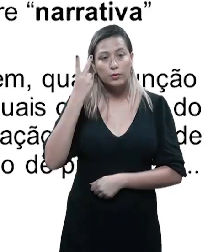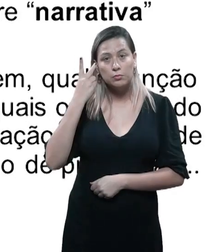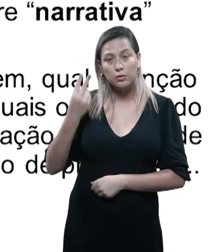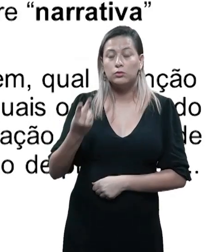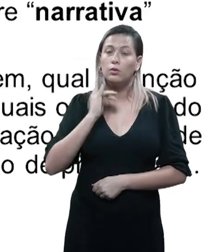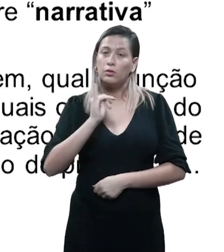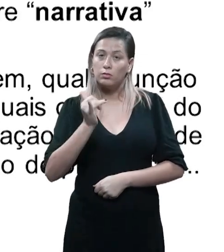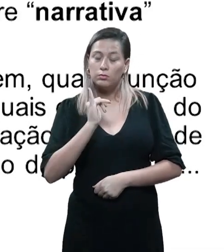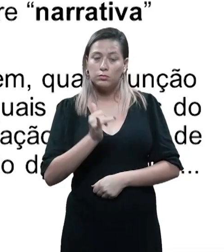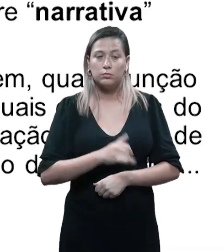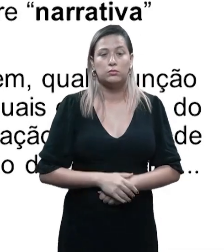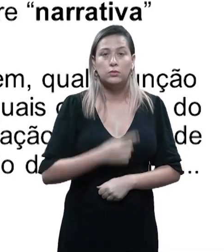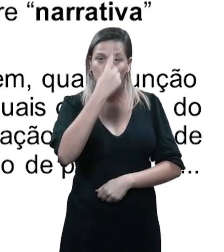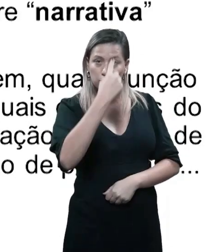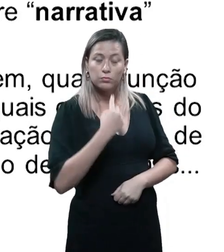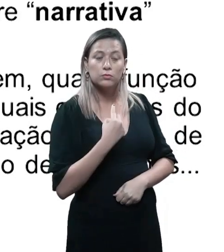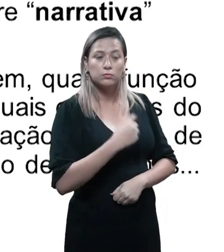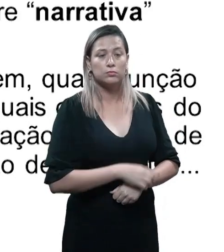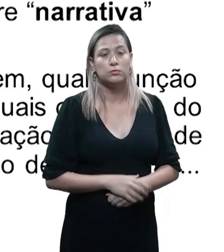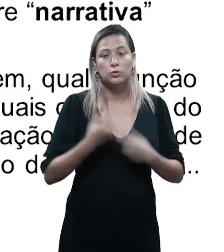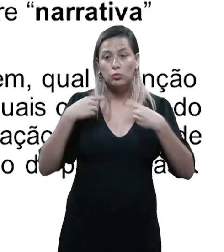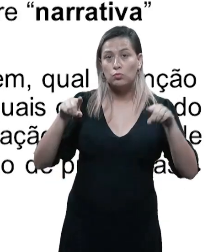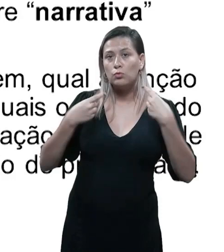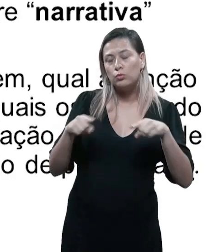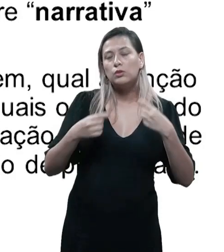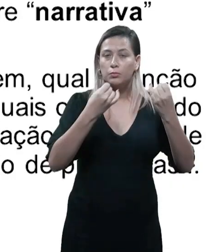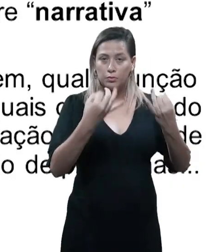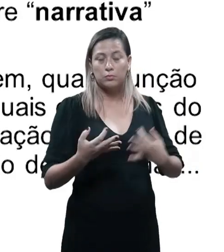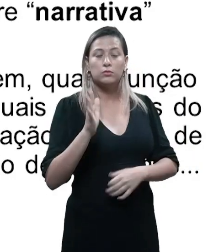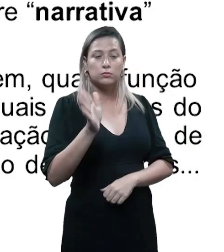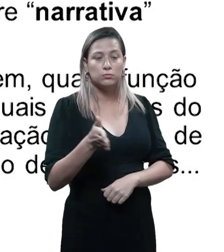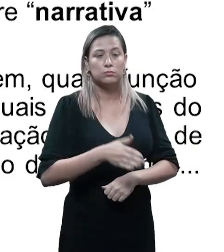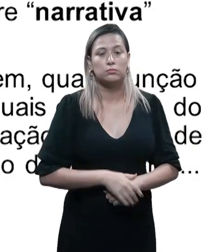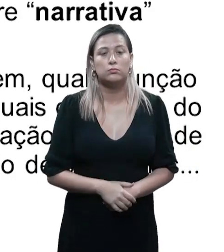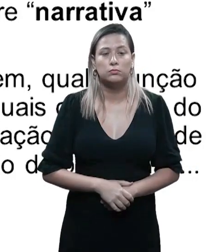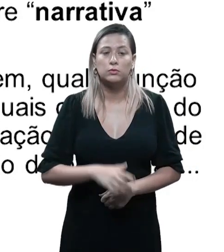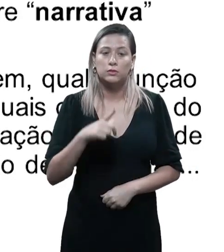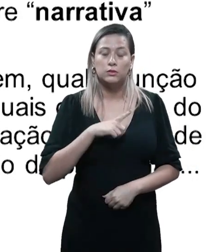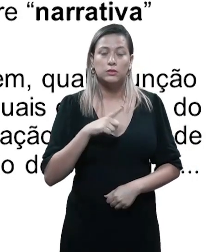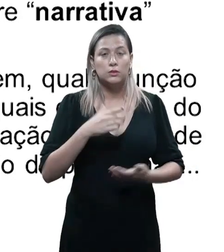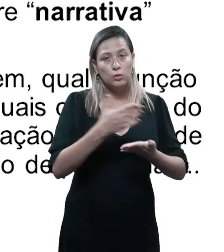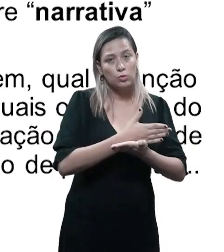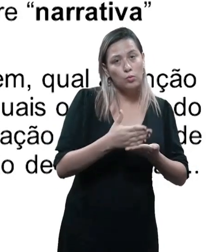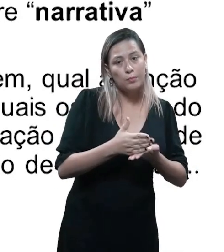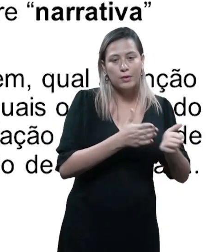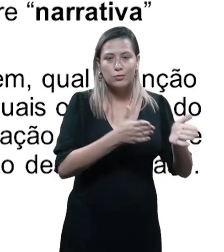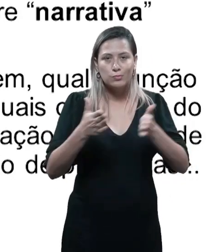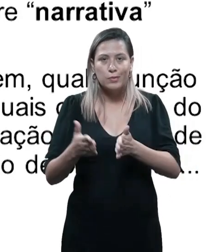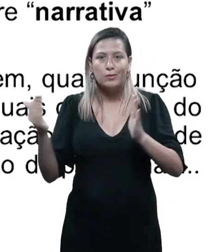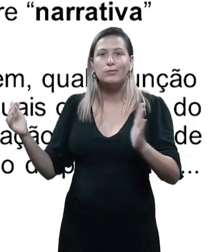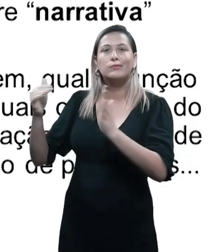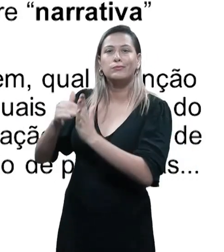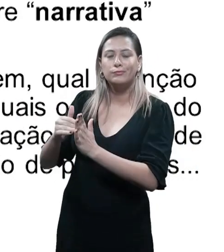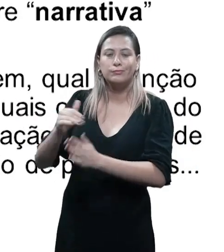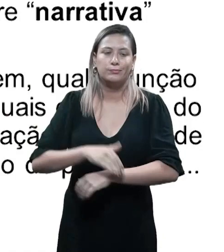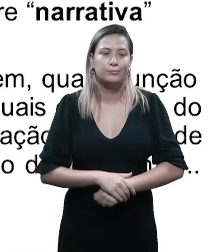história contada com imagens, com músicas, como eu já coloquei. Uma história que tem um começo, um meio e um